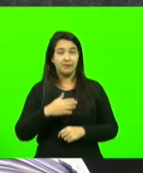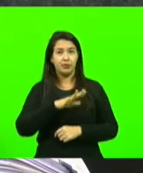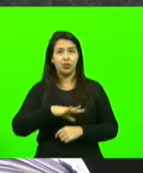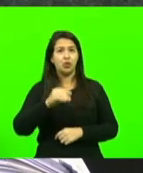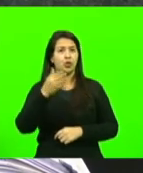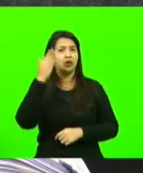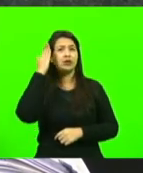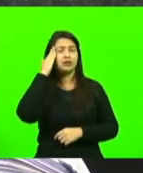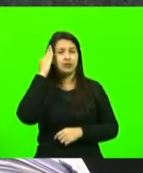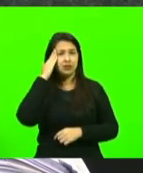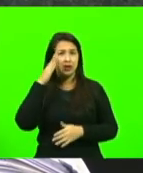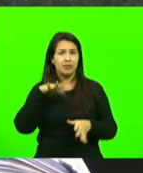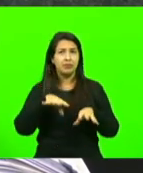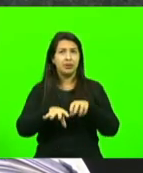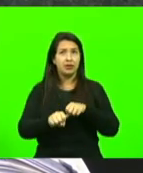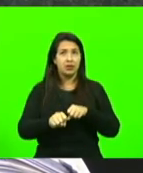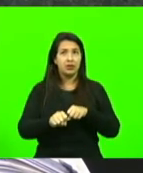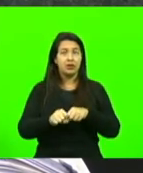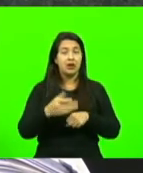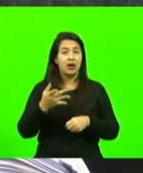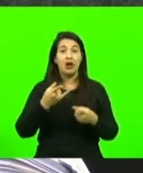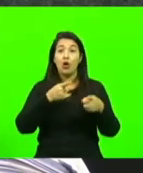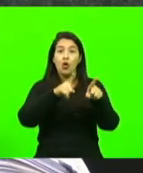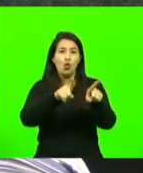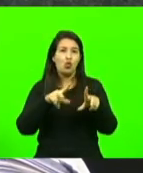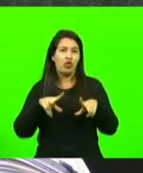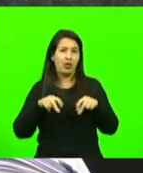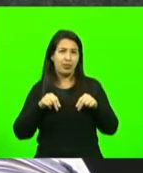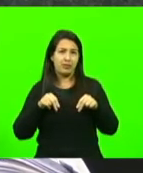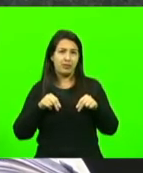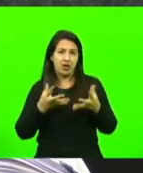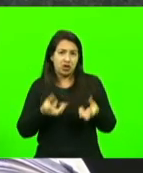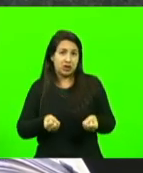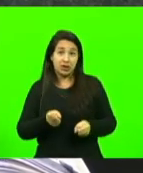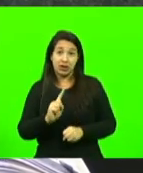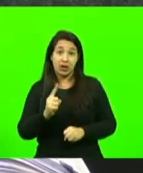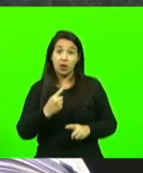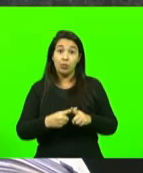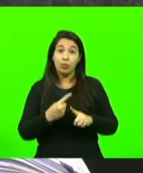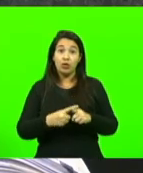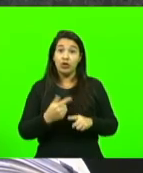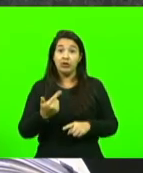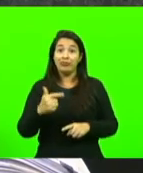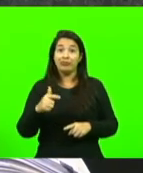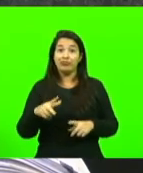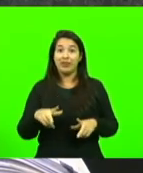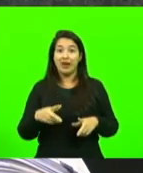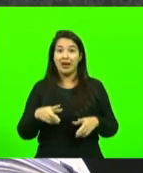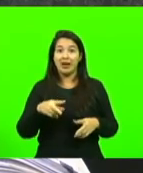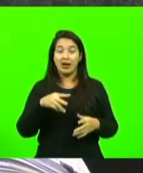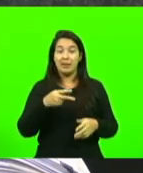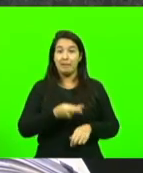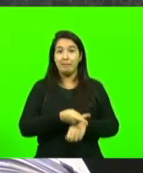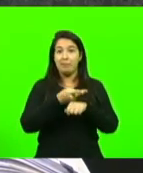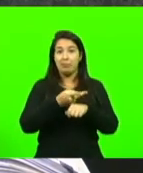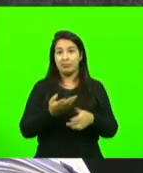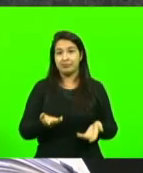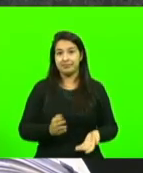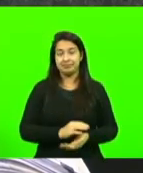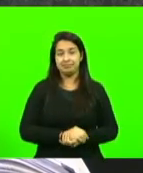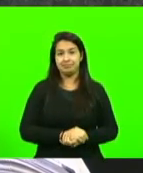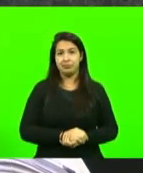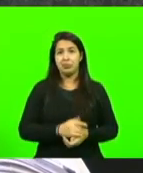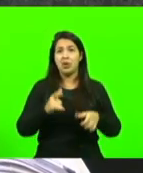de carreira é contra privilégio e é contra privilégio porque eles não tem privilégio Oi e aí eu